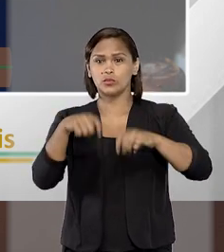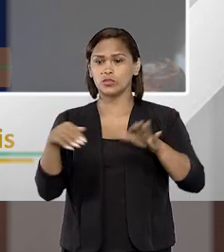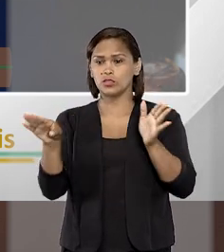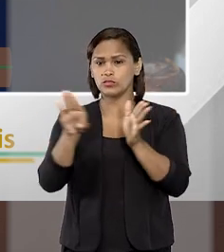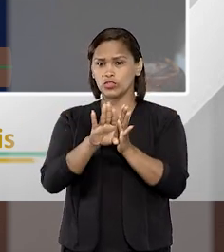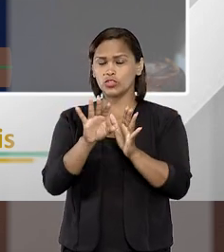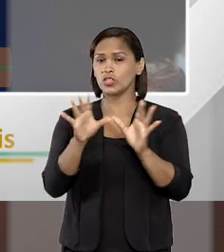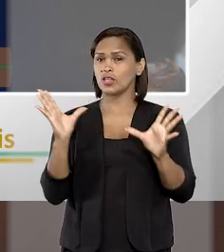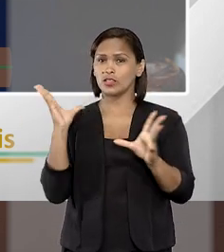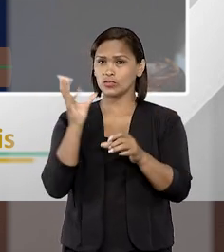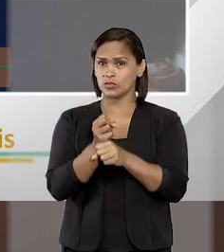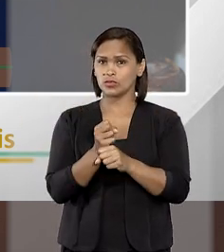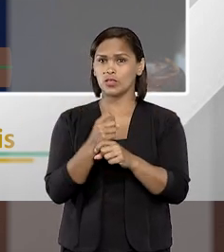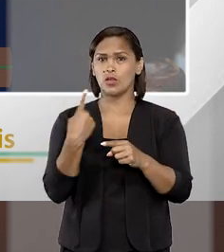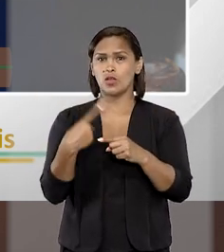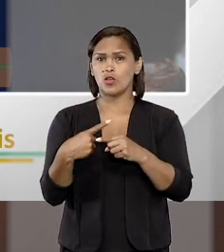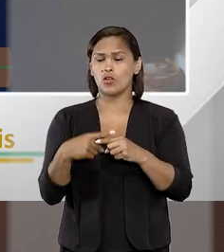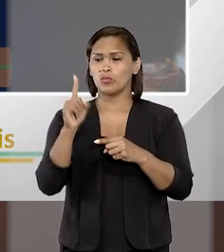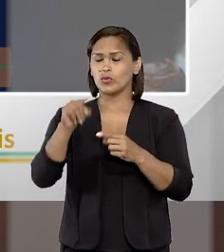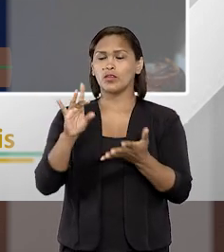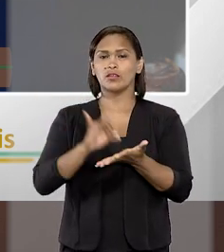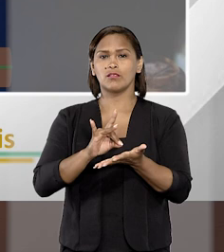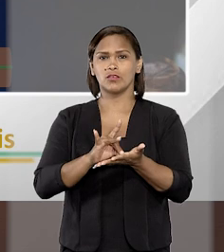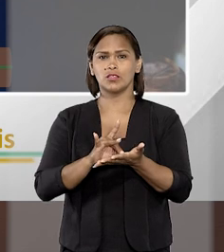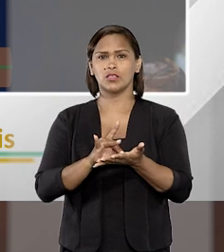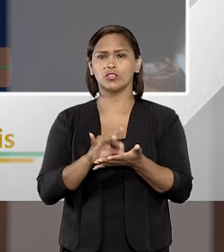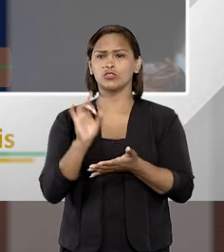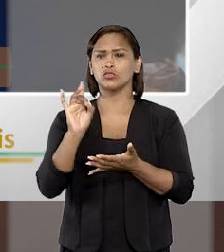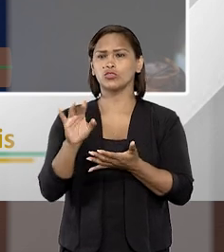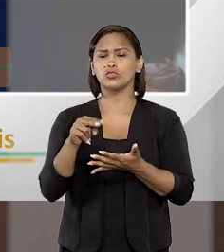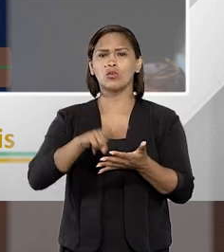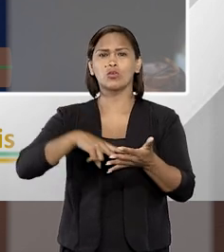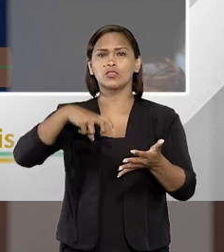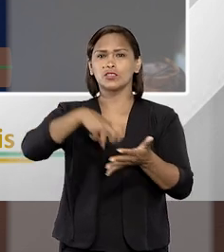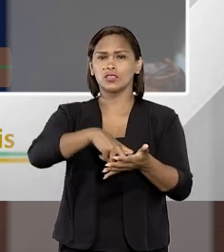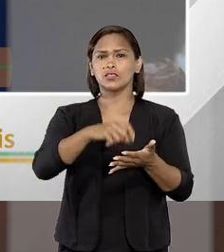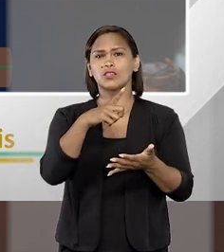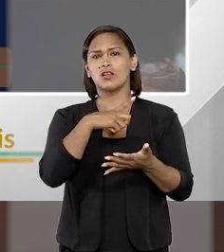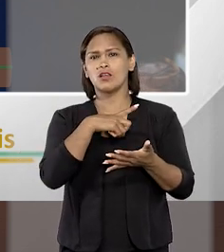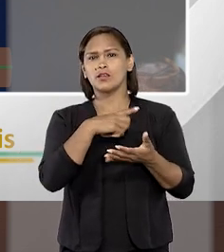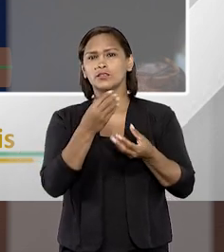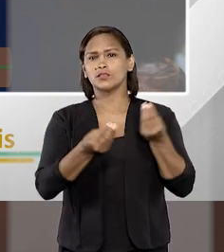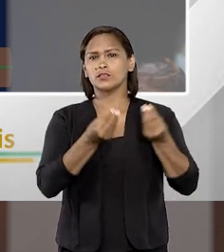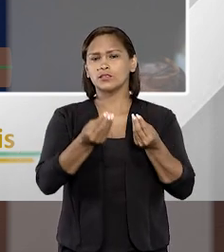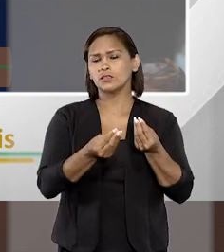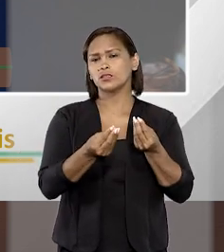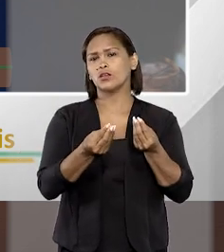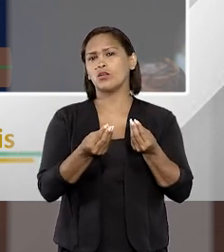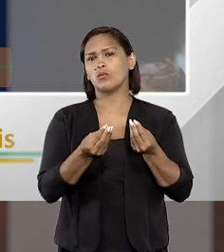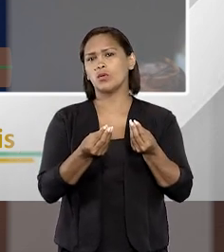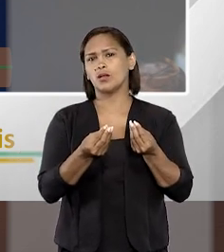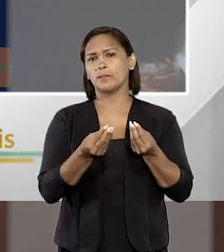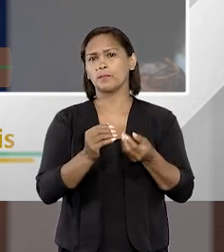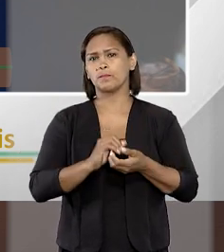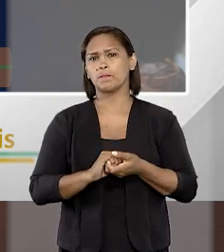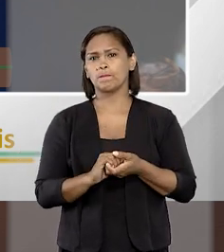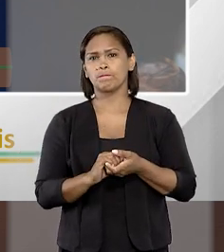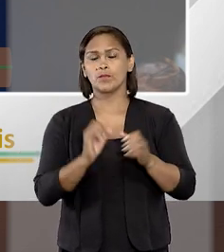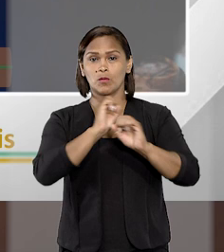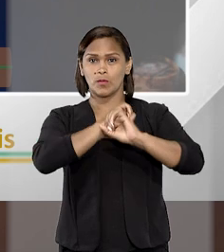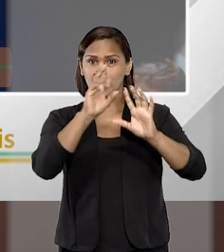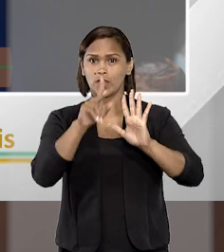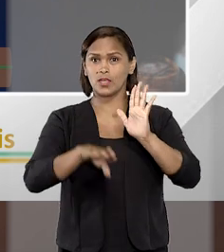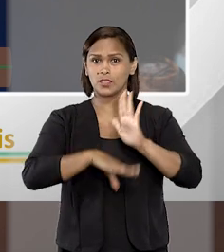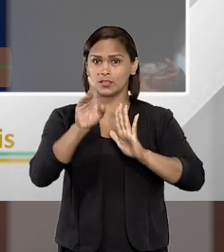já chegaram a essa conclusão porque a verdade somente para sentença que nós teremos uma uma